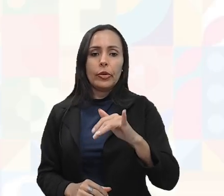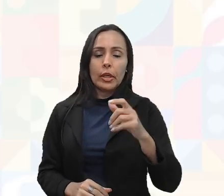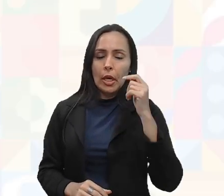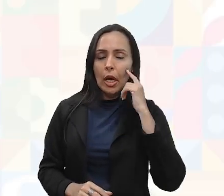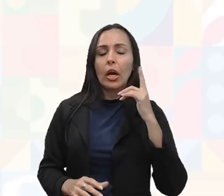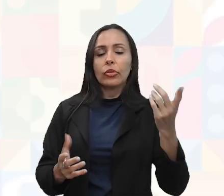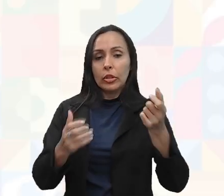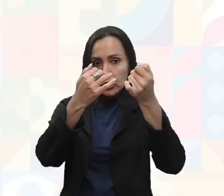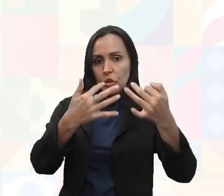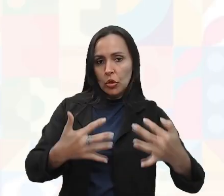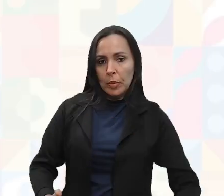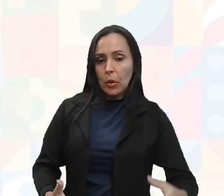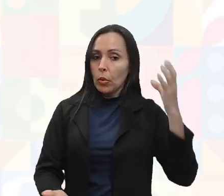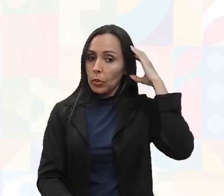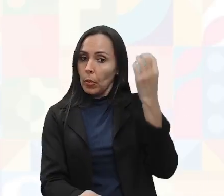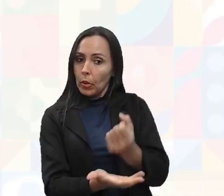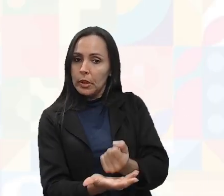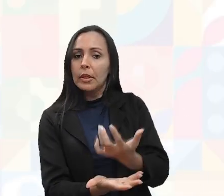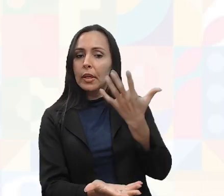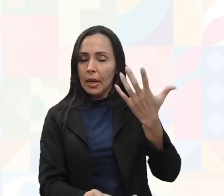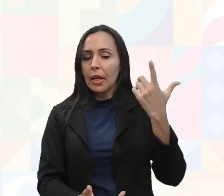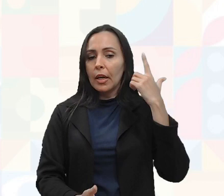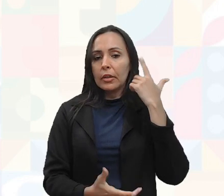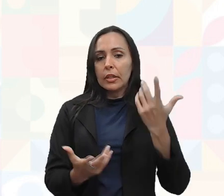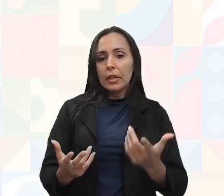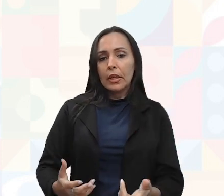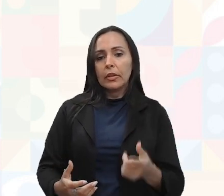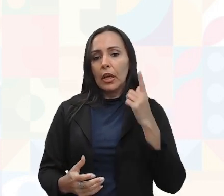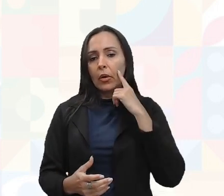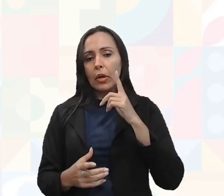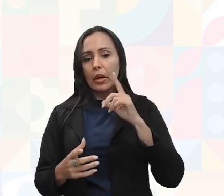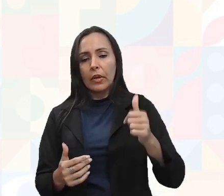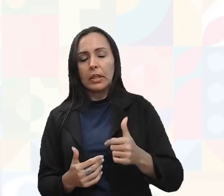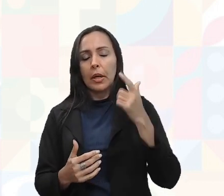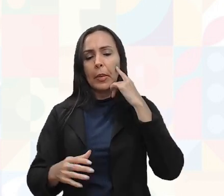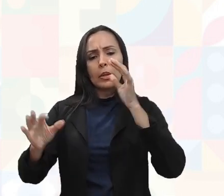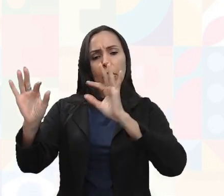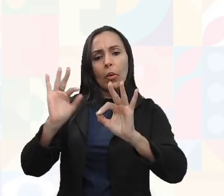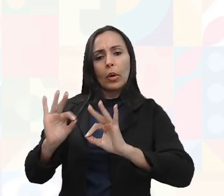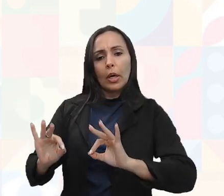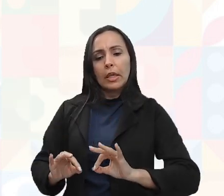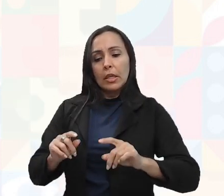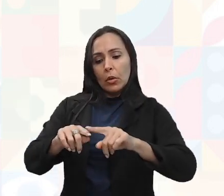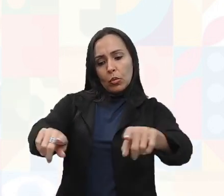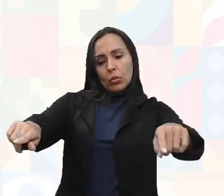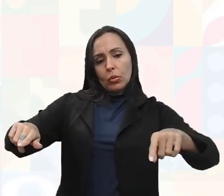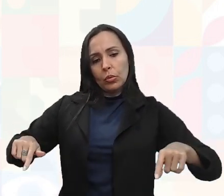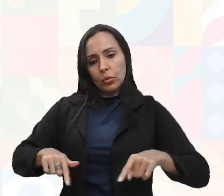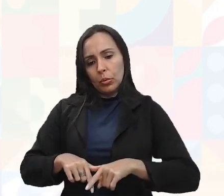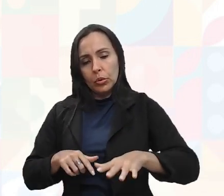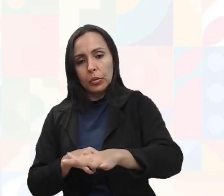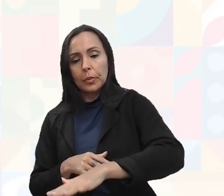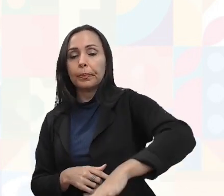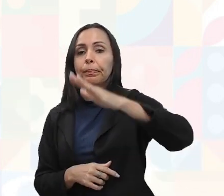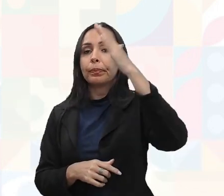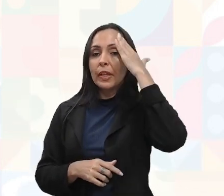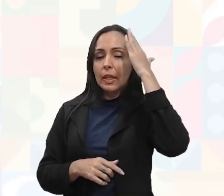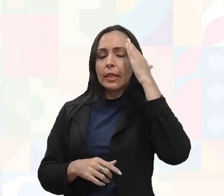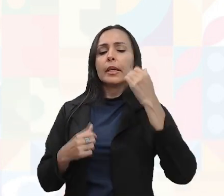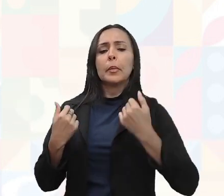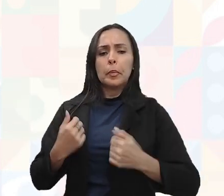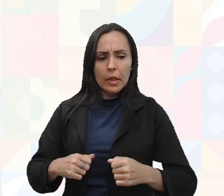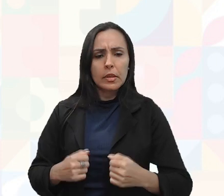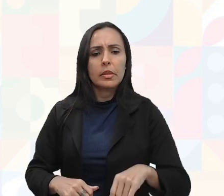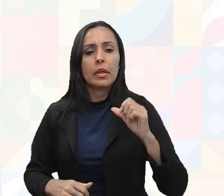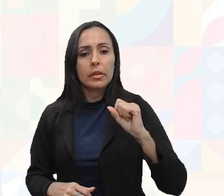nosso podcast. A gente fazer o levantamento físico das dimensões do espaço, entender as necessidades, né,